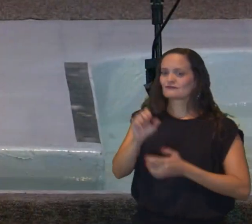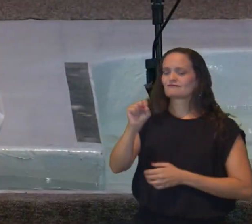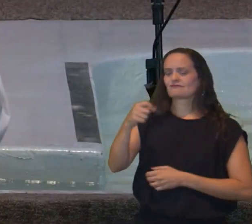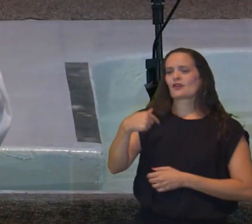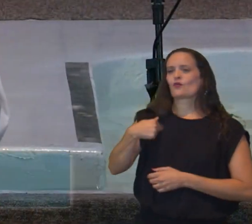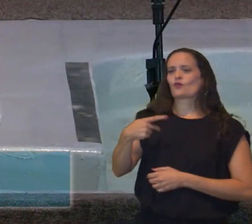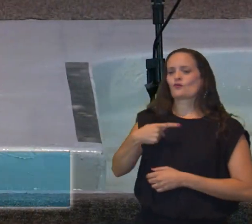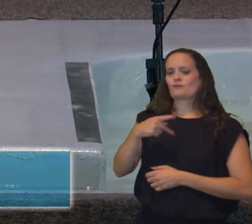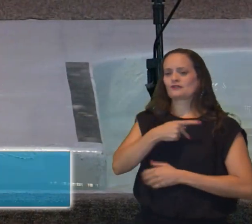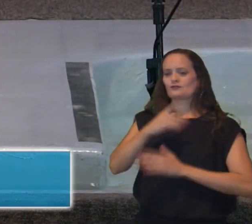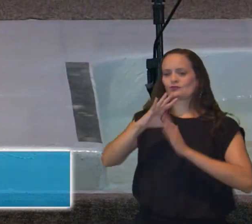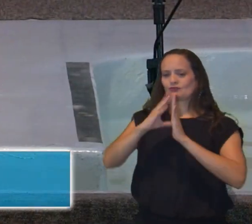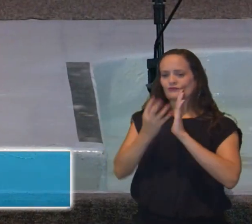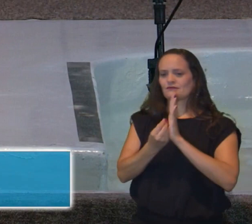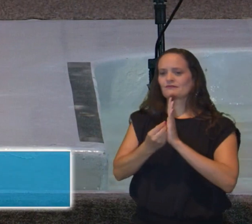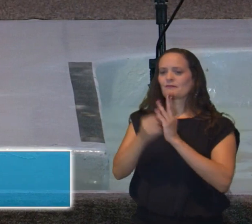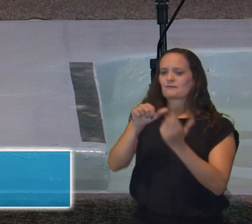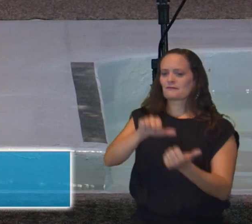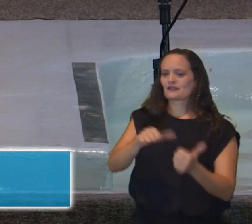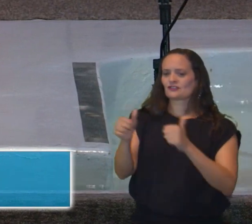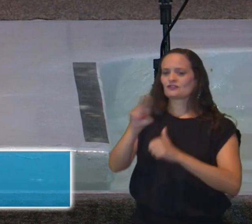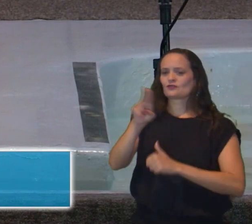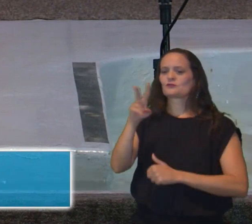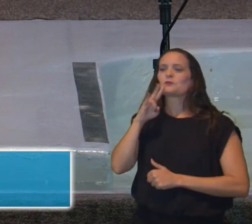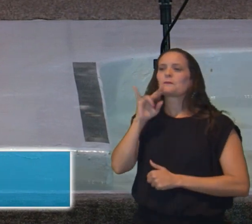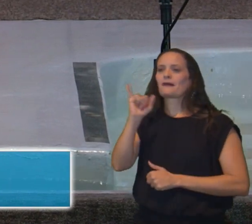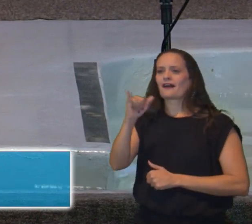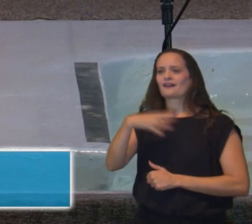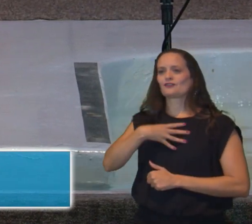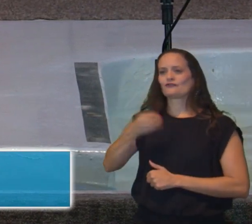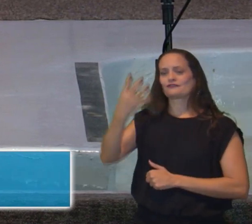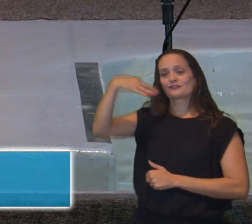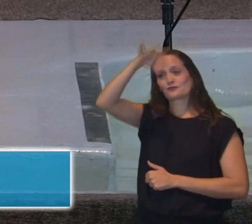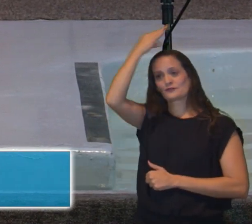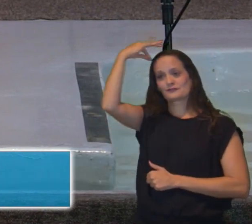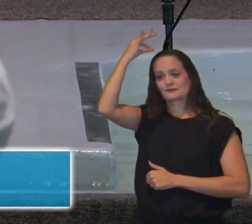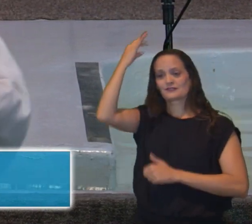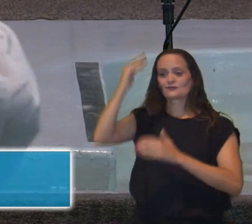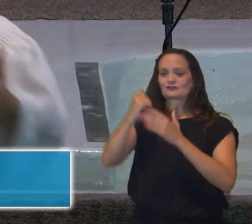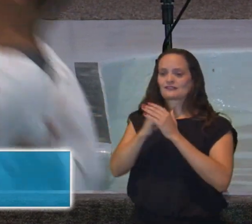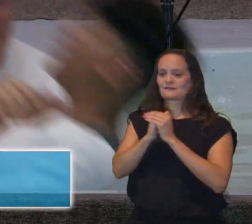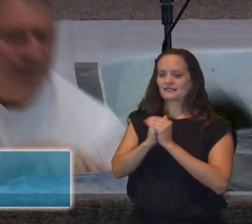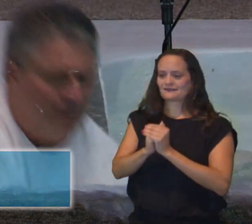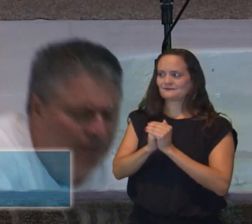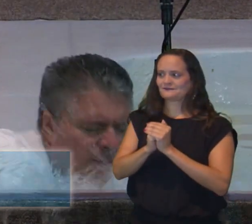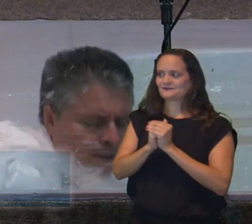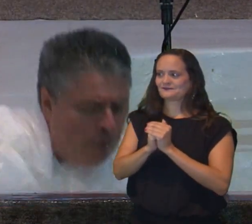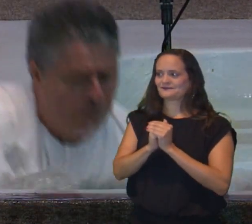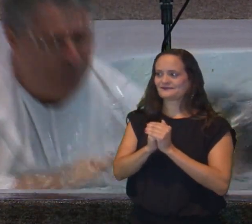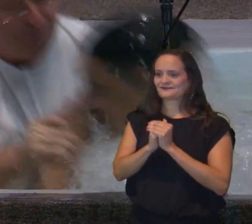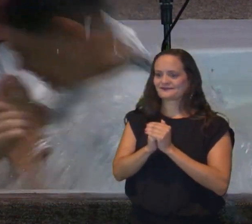do Evangelho, eu batizo em nome do Pai, do Filho e do Espírito Santo. Amém.